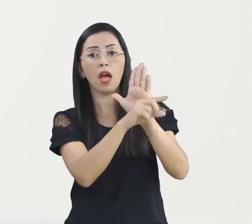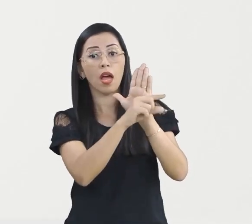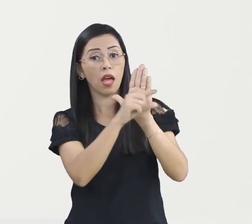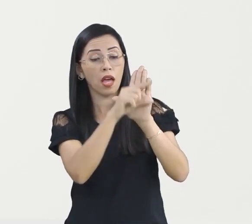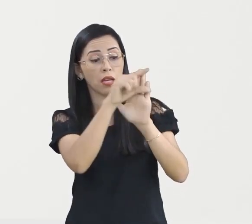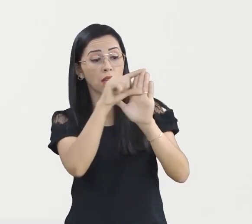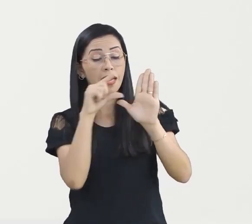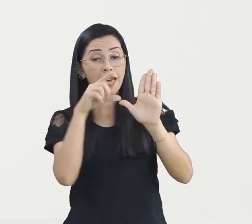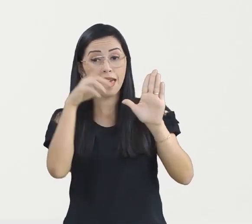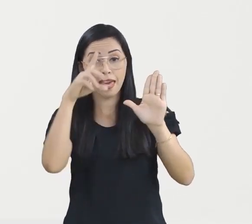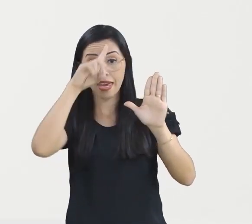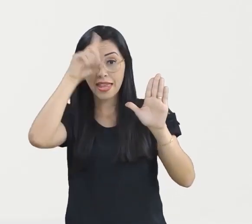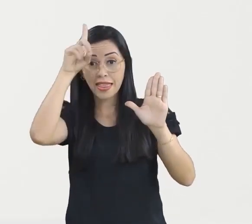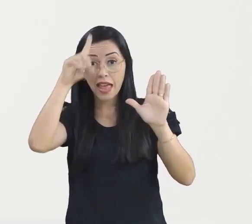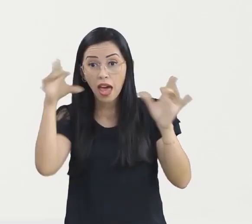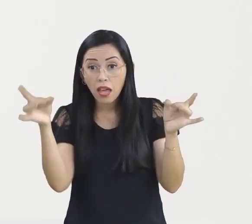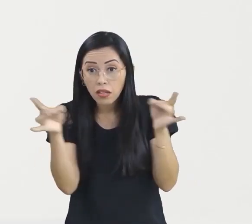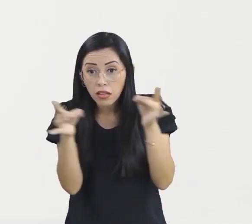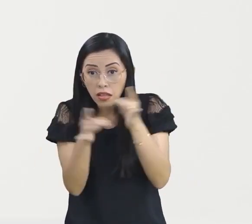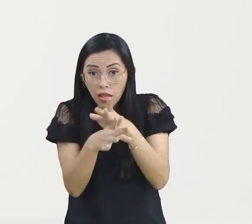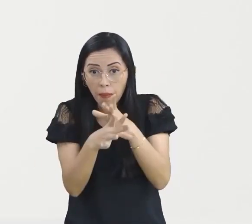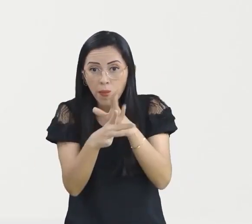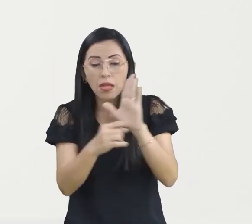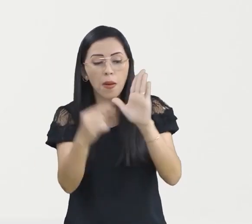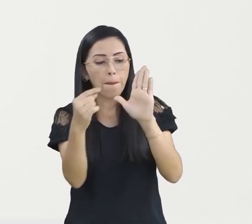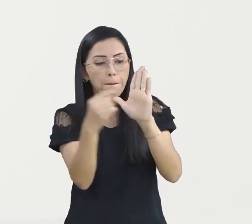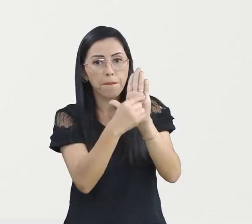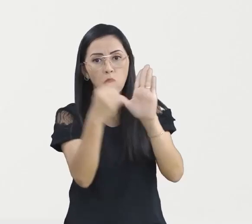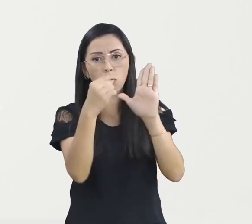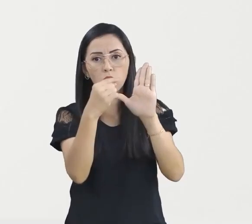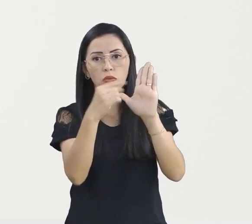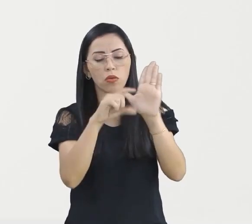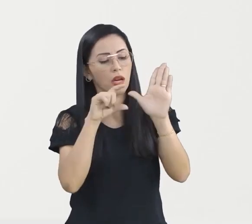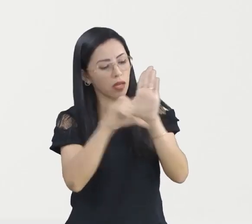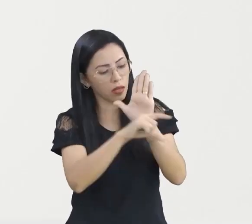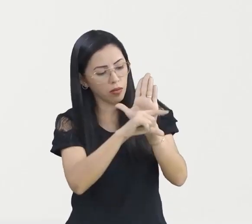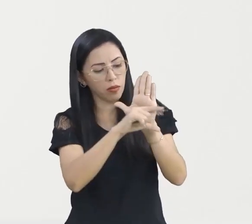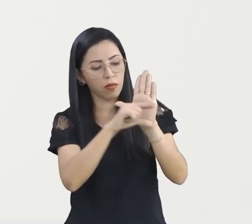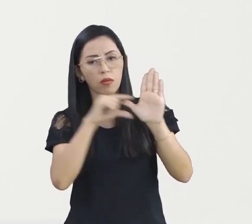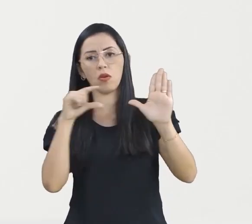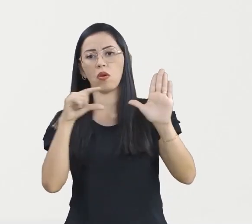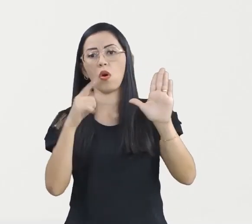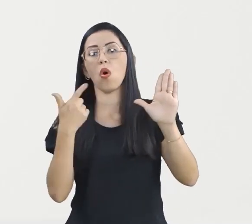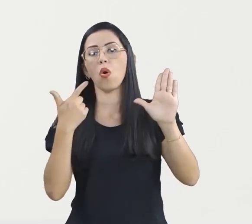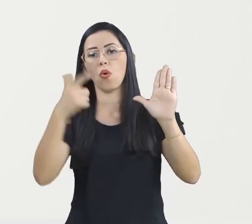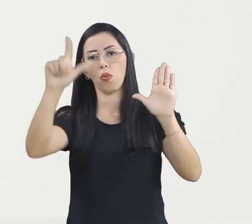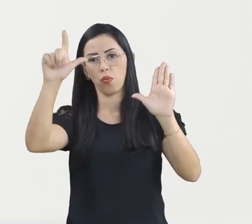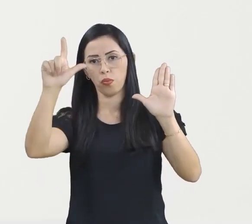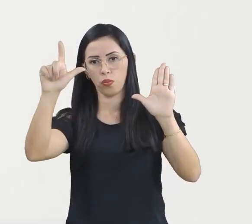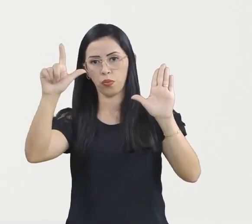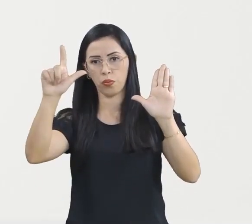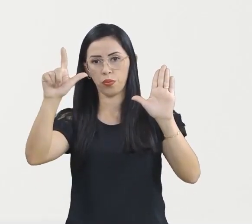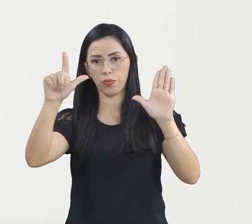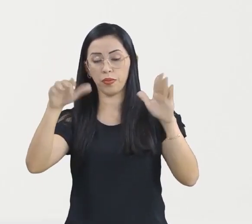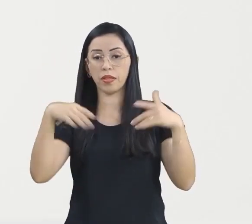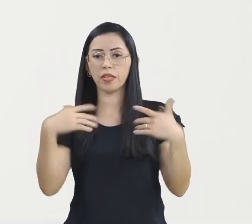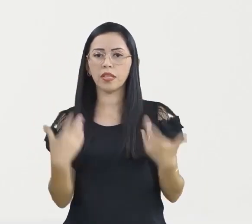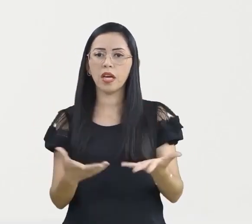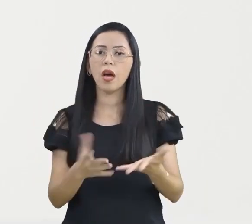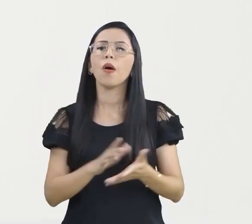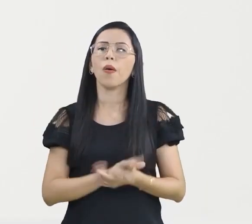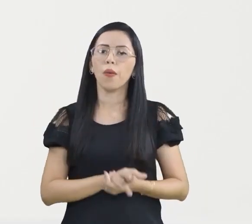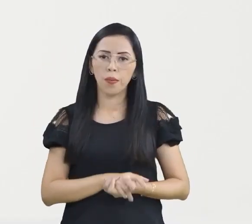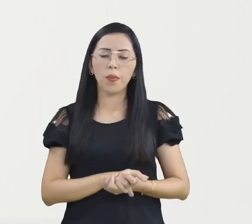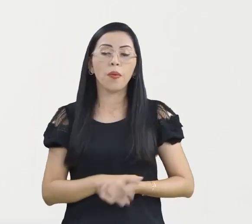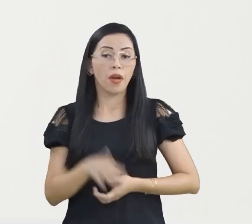mesmo procedimento, letra maiúscula e o espaço. Isso aqui é uma das sinalizações que mudou de parágrafo. Ah, professora, mudou